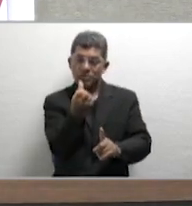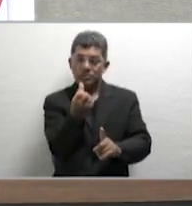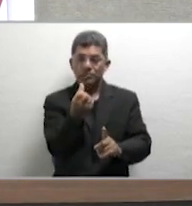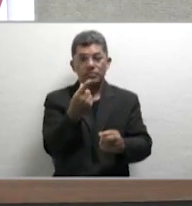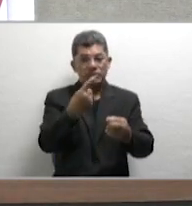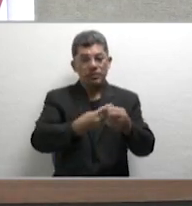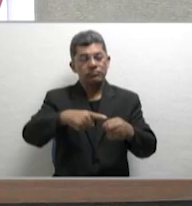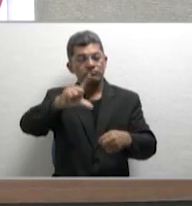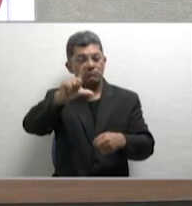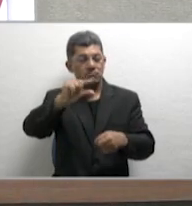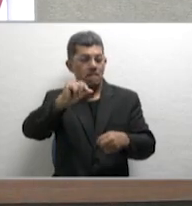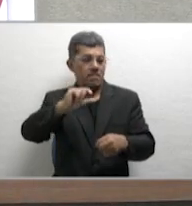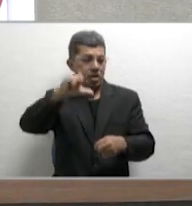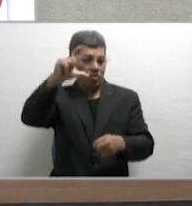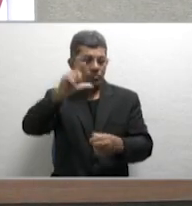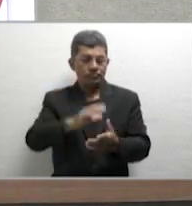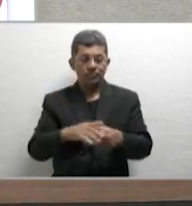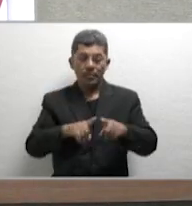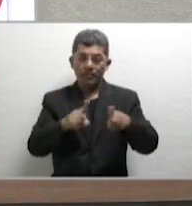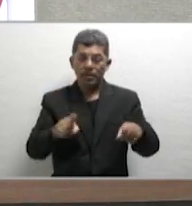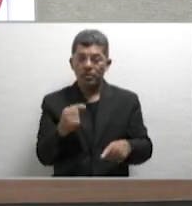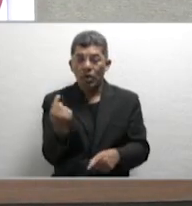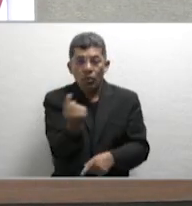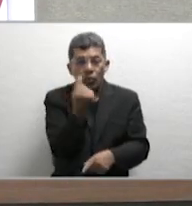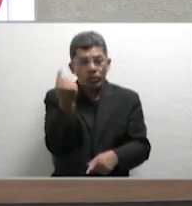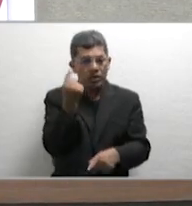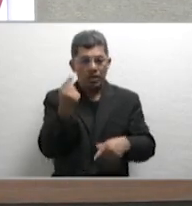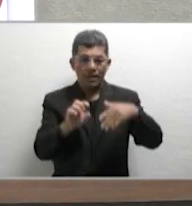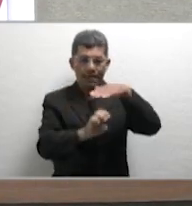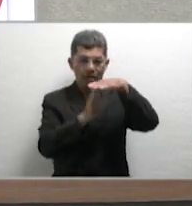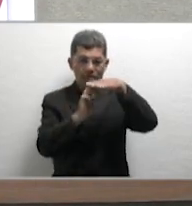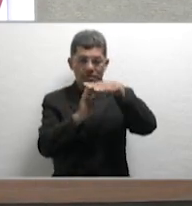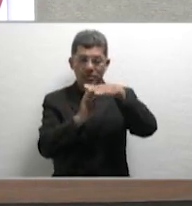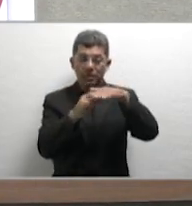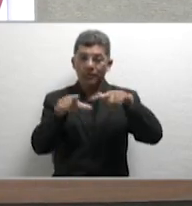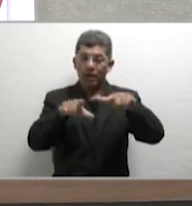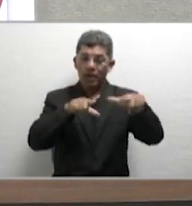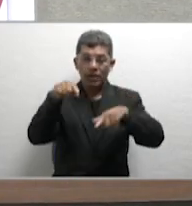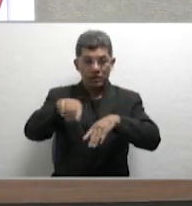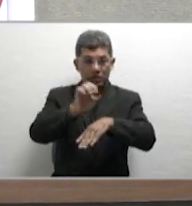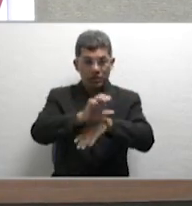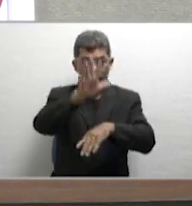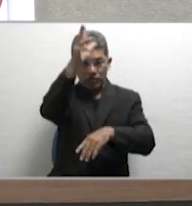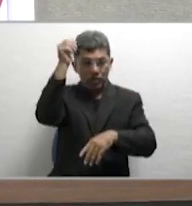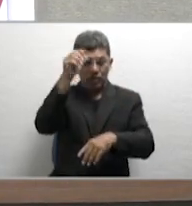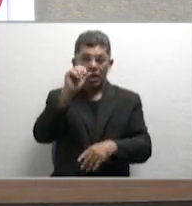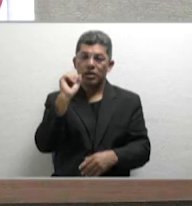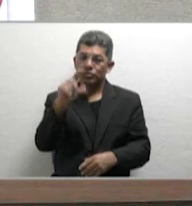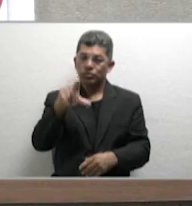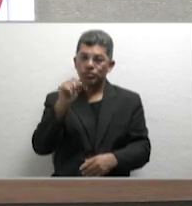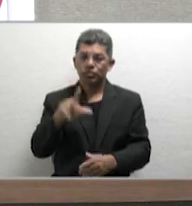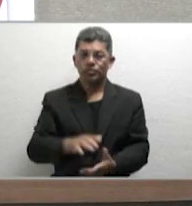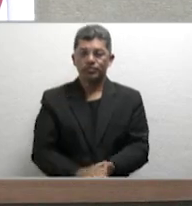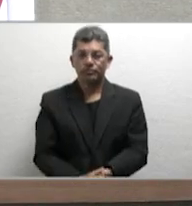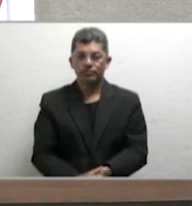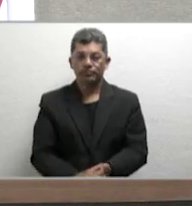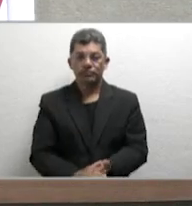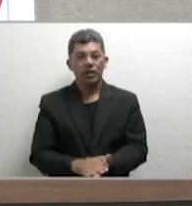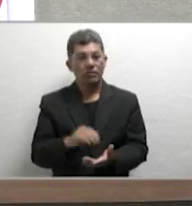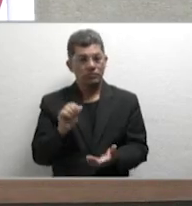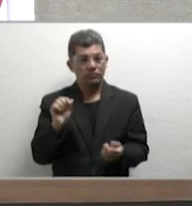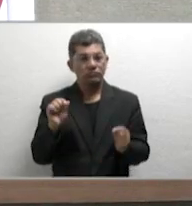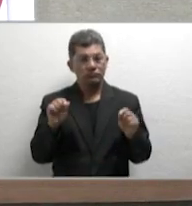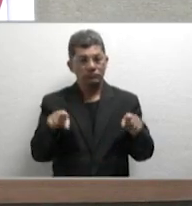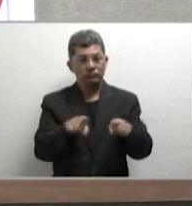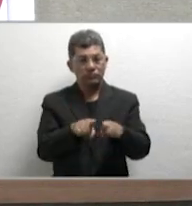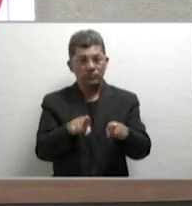E a única empresa hoje que presta serviço ao estado do Amazonas é a Azul, entendeu? Com o avião Caravan.